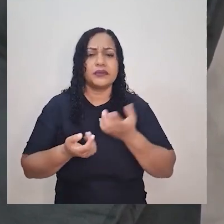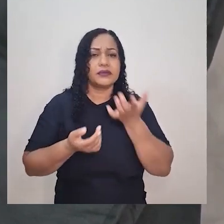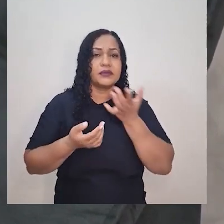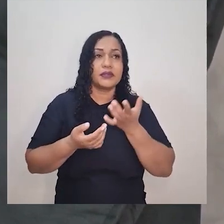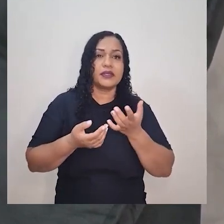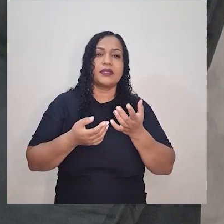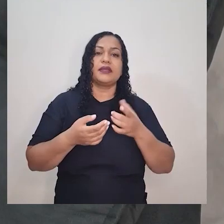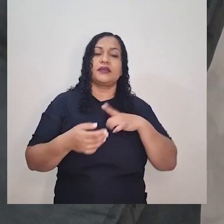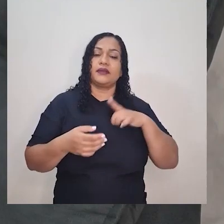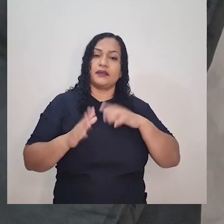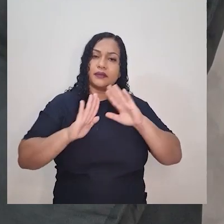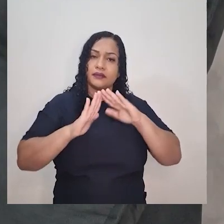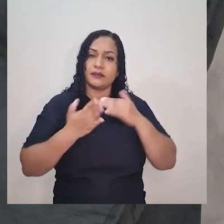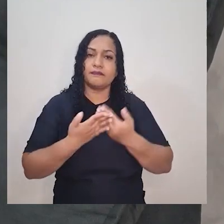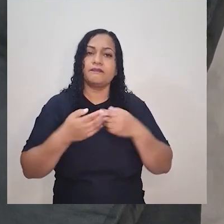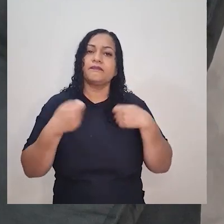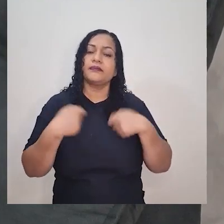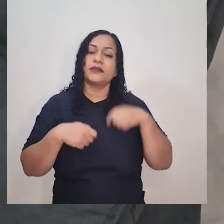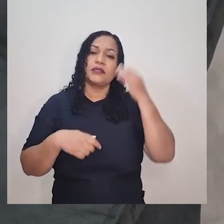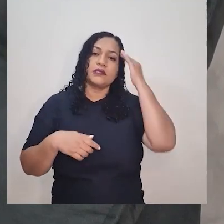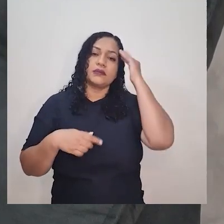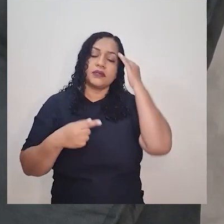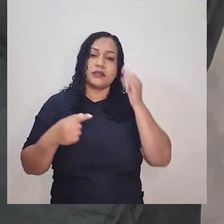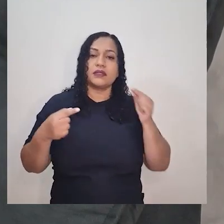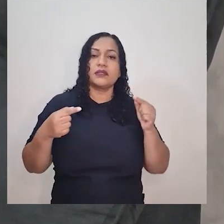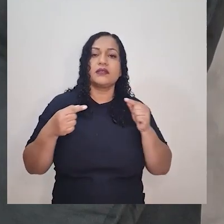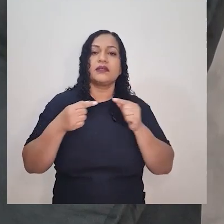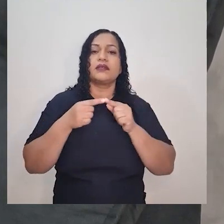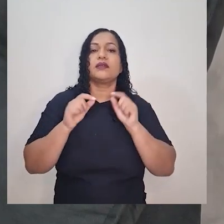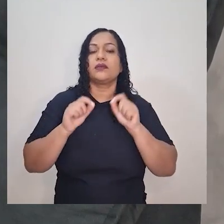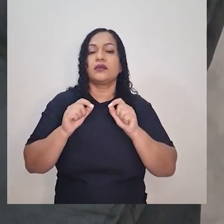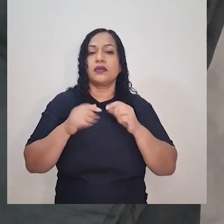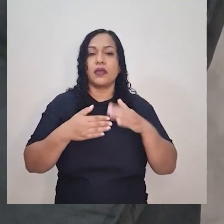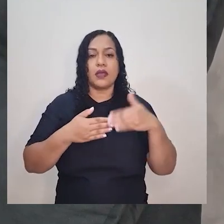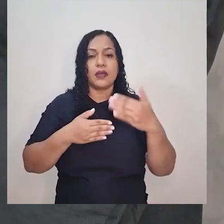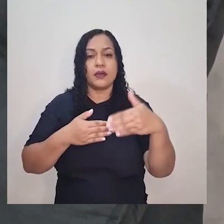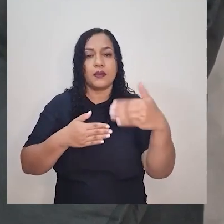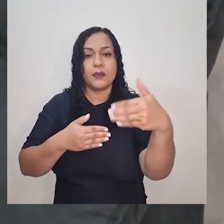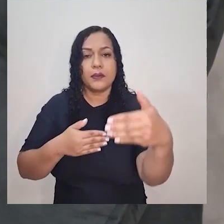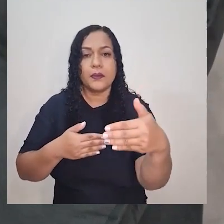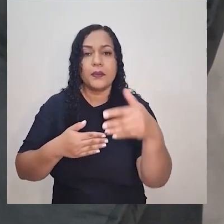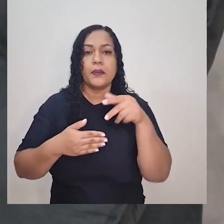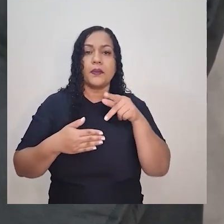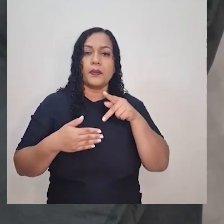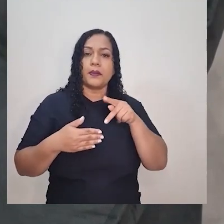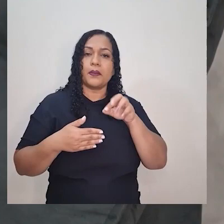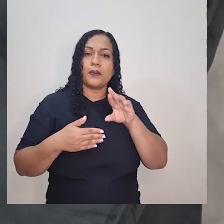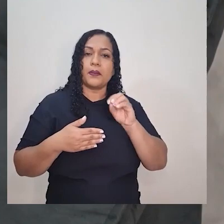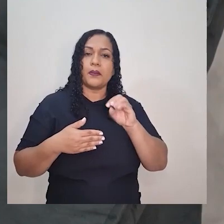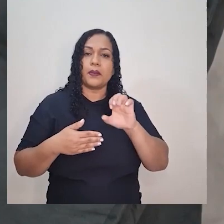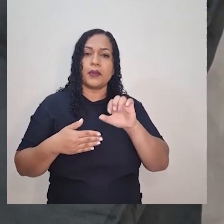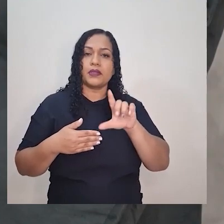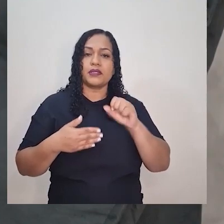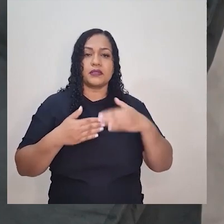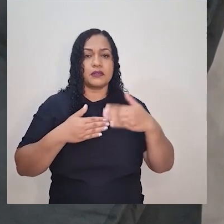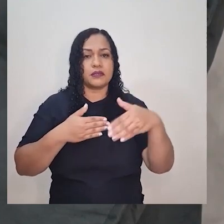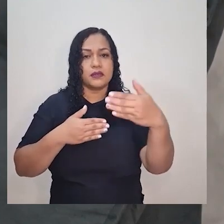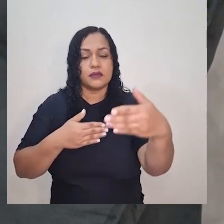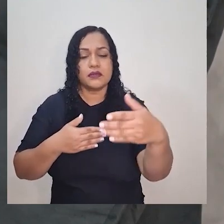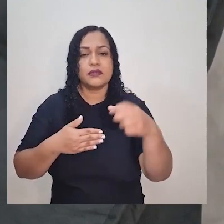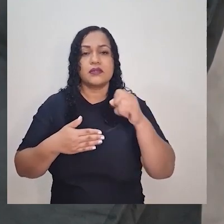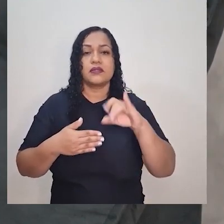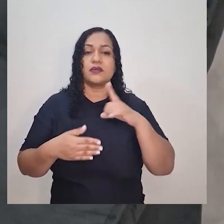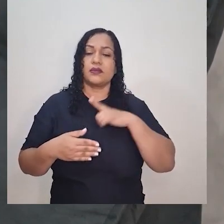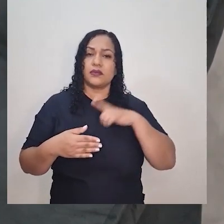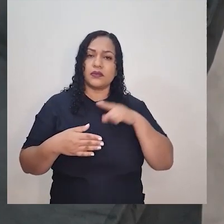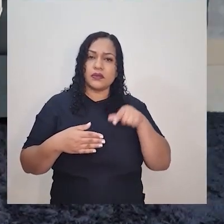nós precisamos entender que ele está ligado mais diretamente ao processo. Se eu tenho um processo de excelência, eu vou ter resultados